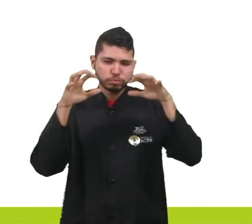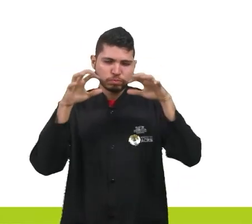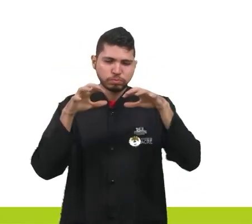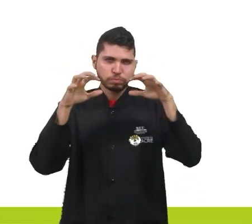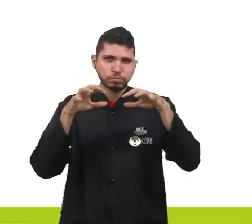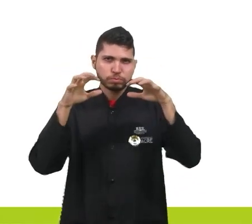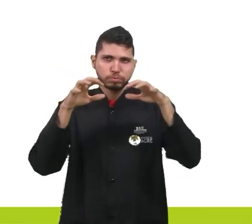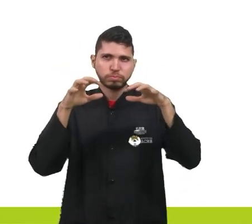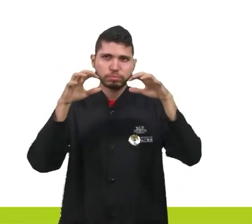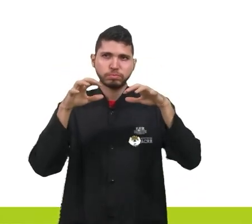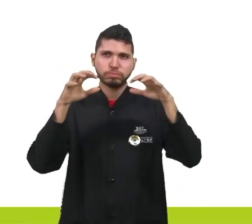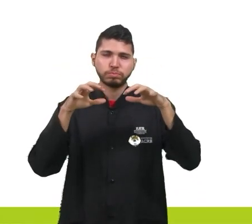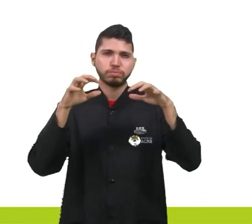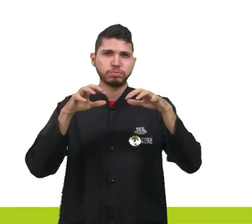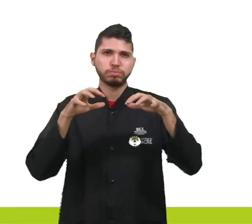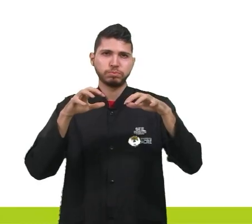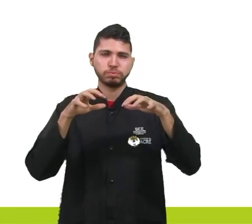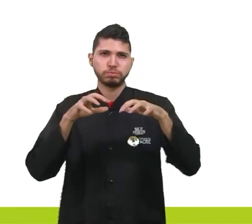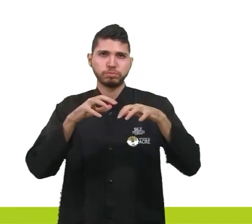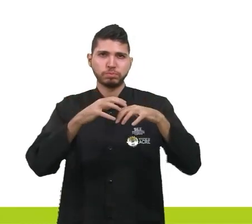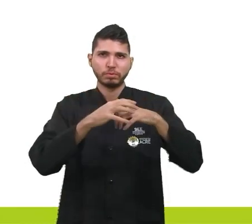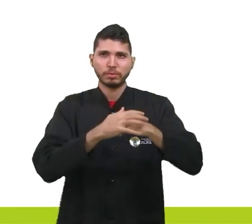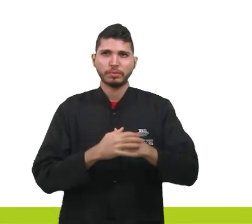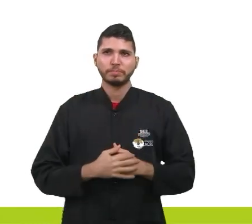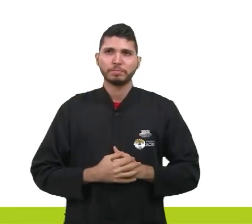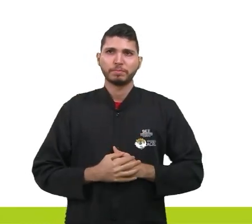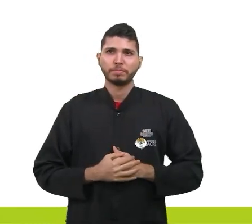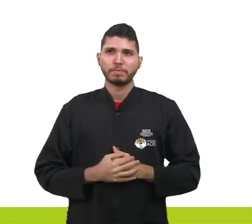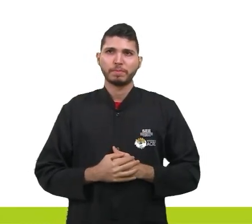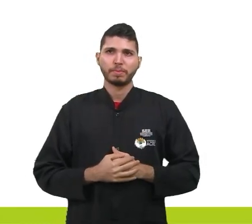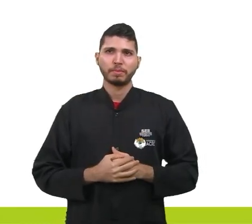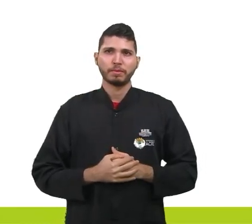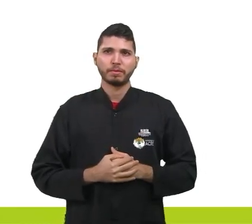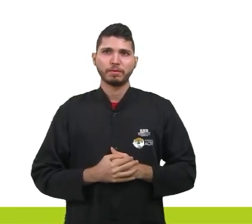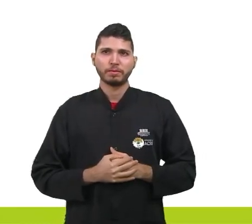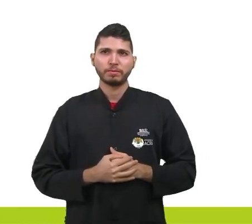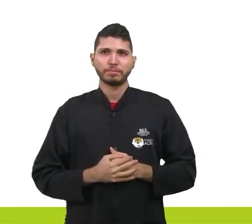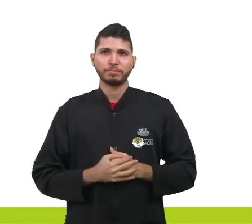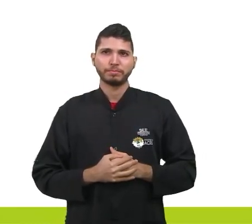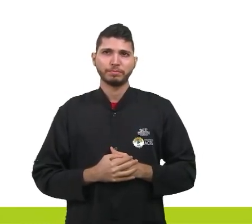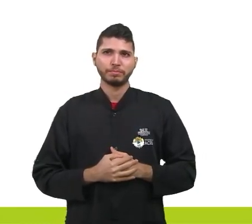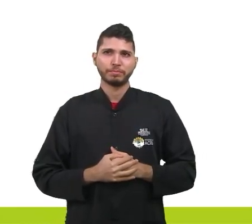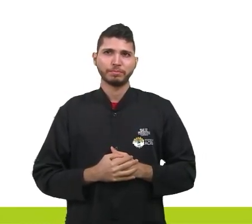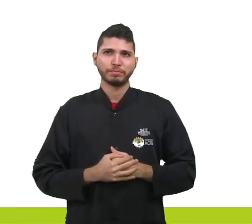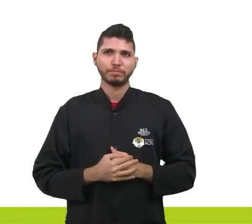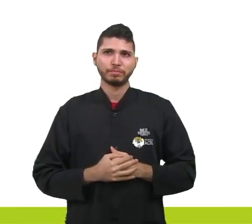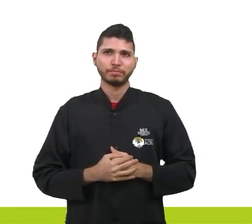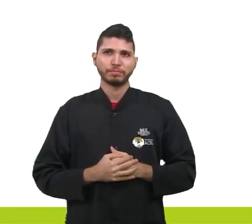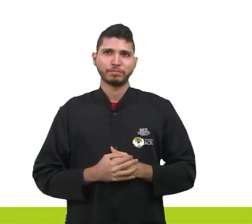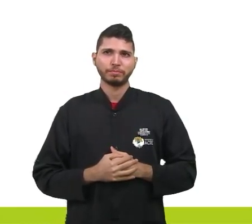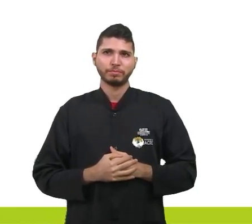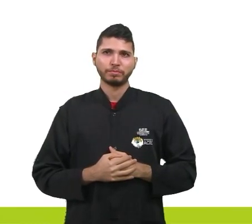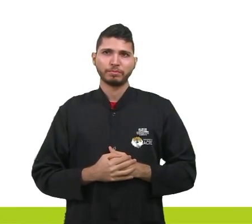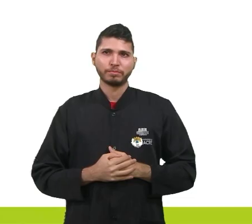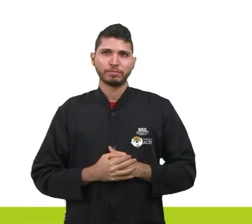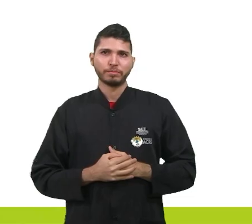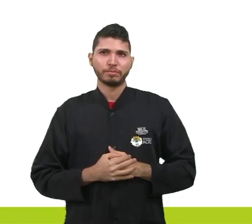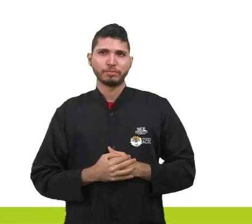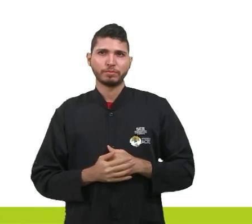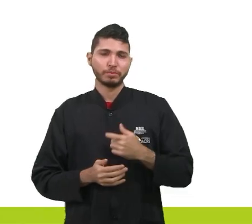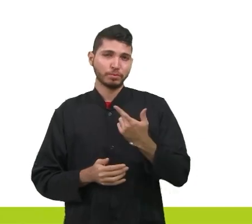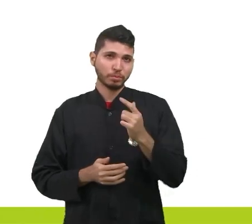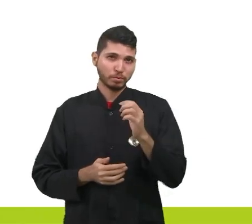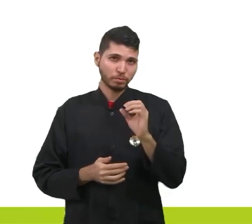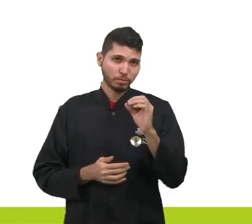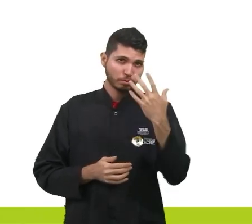extremamente alta. Aí um pouco mais aqui, ó, nós temos uma ocorrência também alta, tá?